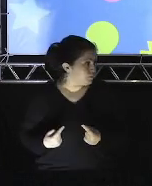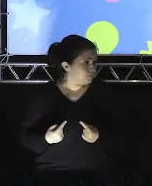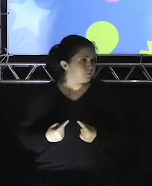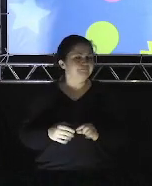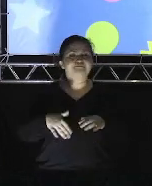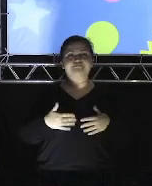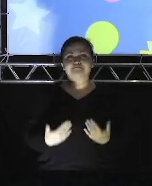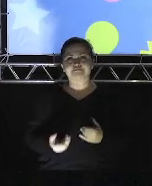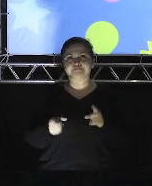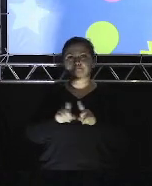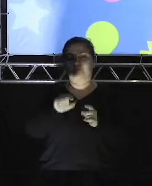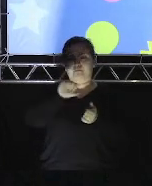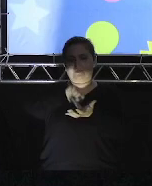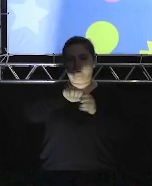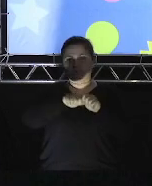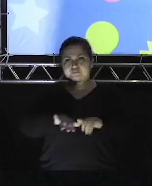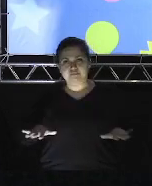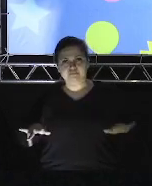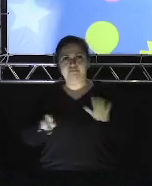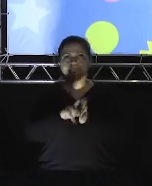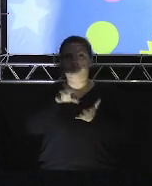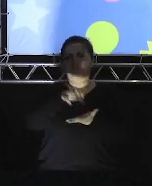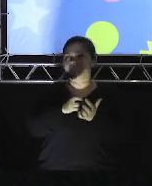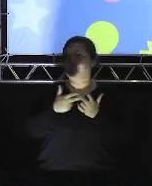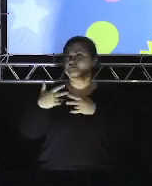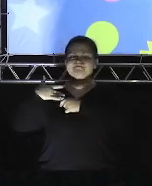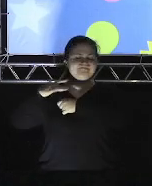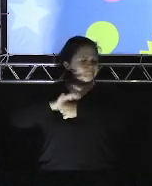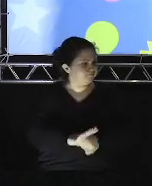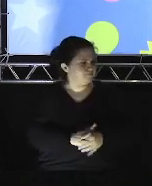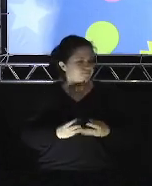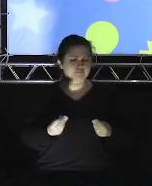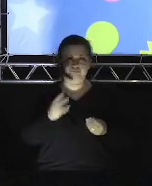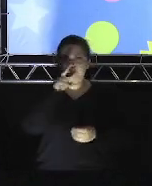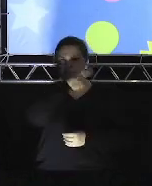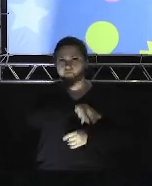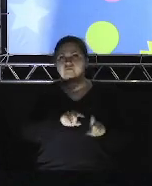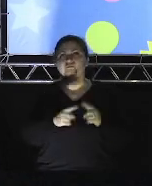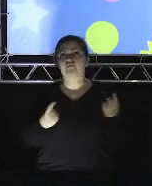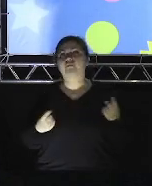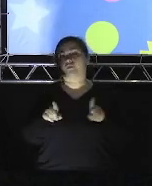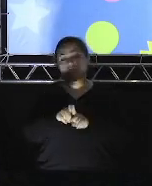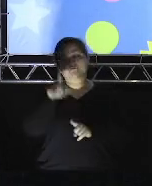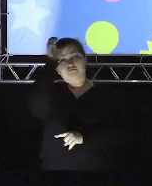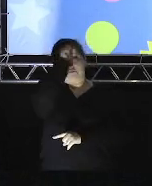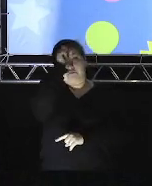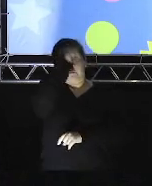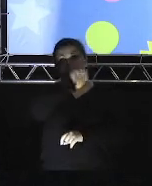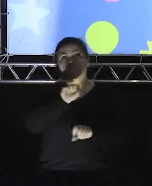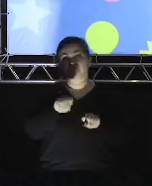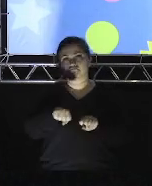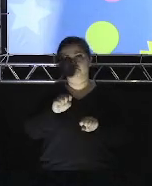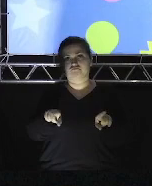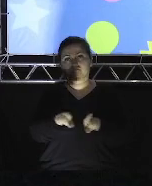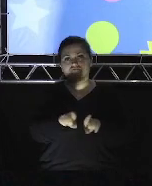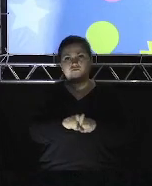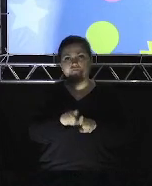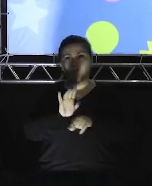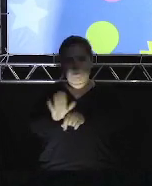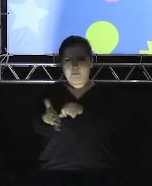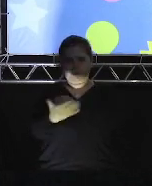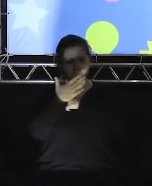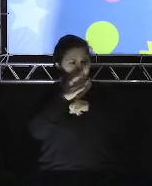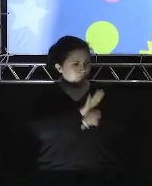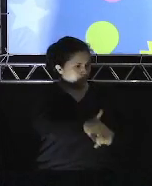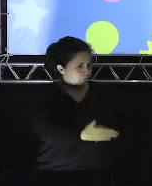E a descentralização da área foi algo que impactou muito. Mas teve aprendizado também. Alta colaboração com todas